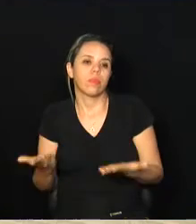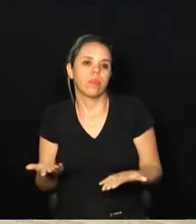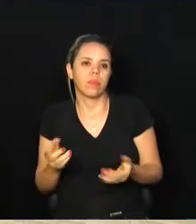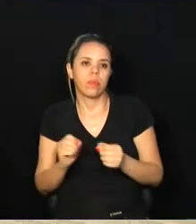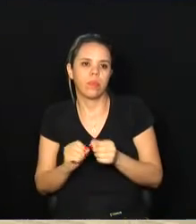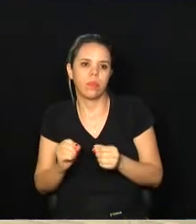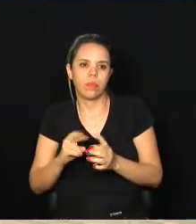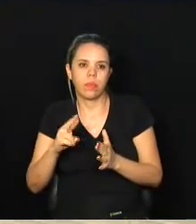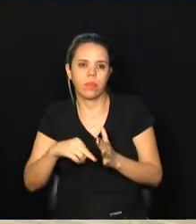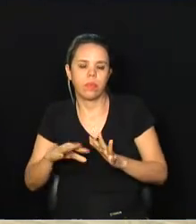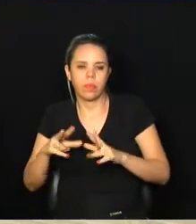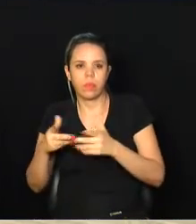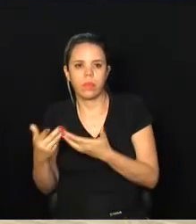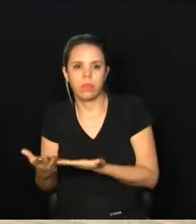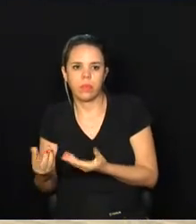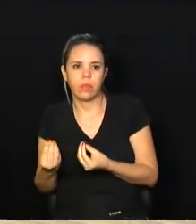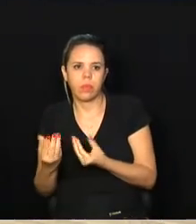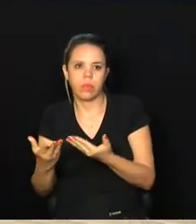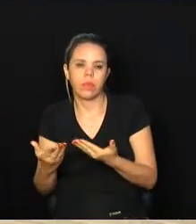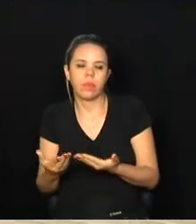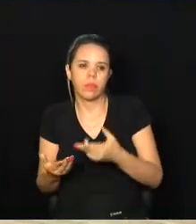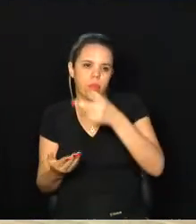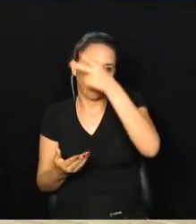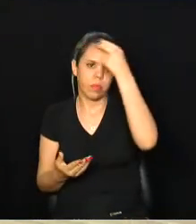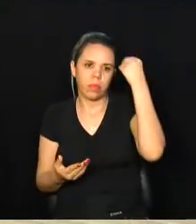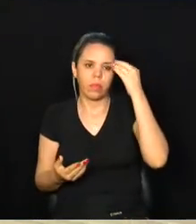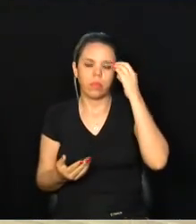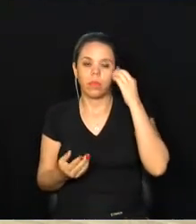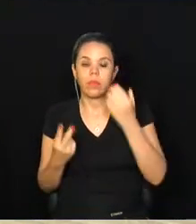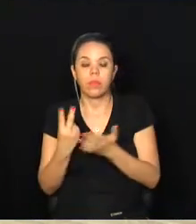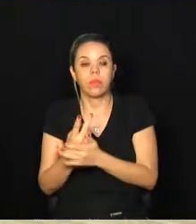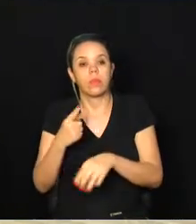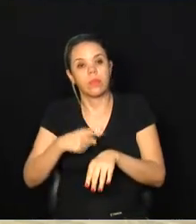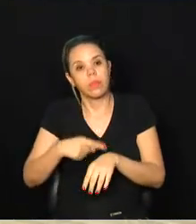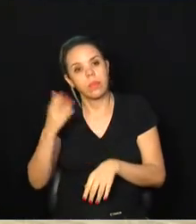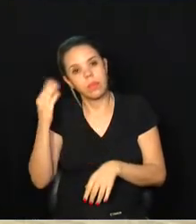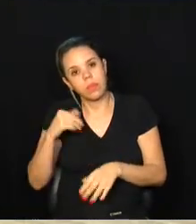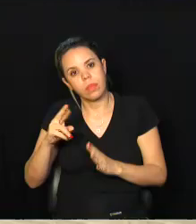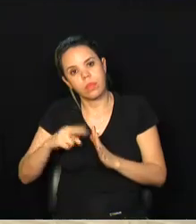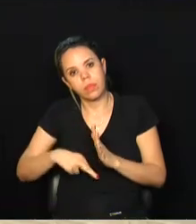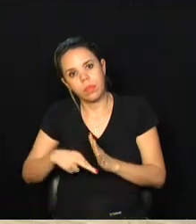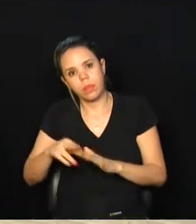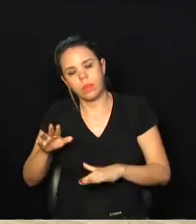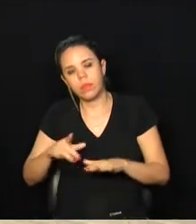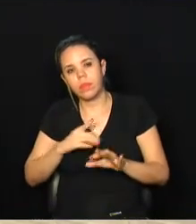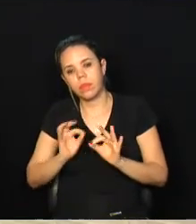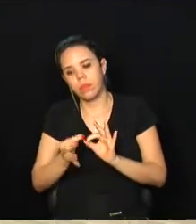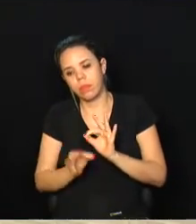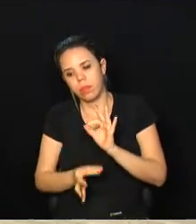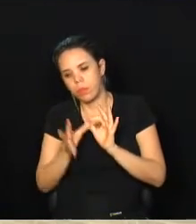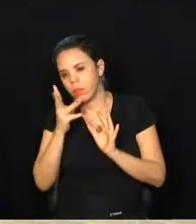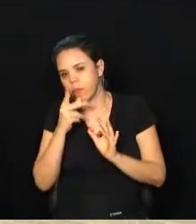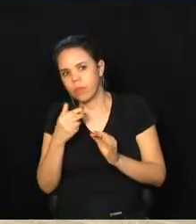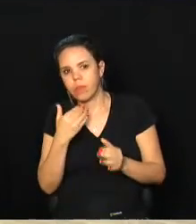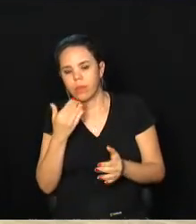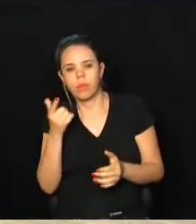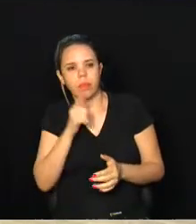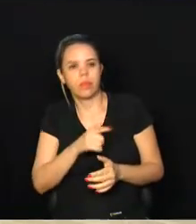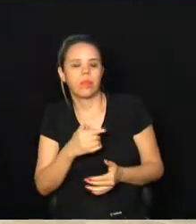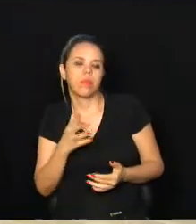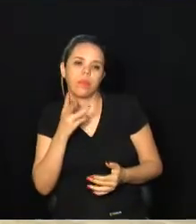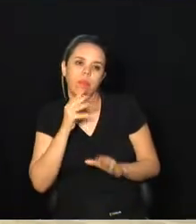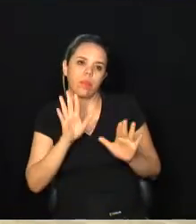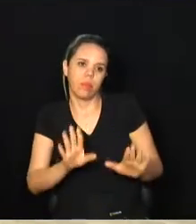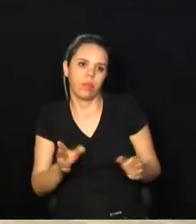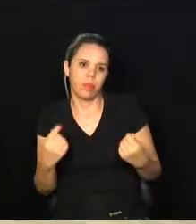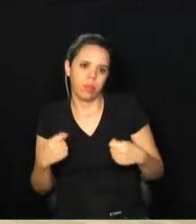fazendo um relatório de tudo isso e encaminhando para o Executivo. Ao mesmo tempo, a gente sabe que esses relatórios muito extensos não são nada produtivos, então